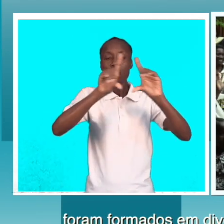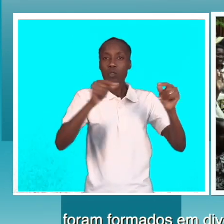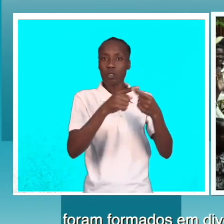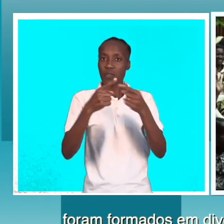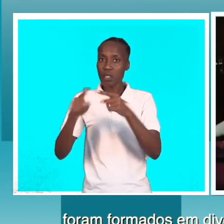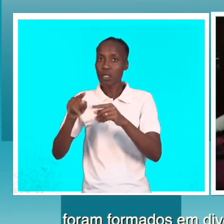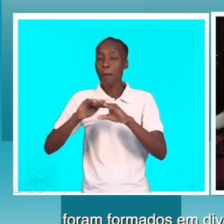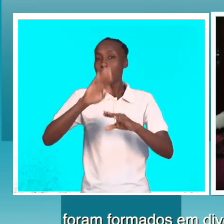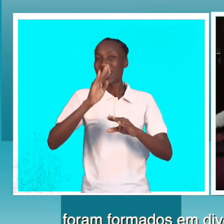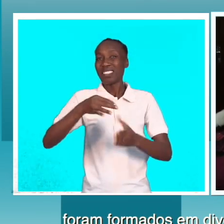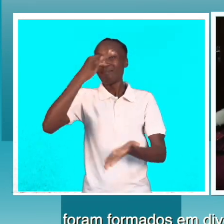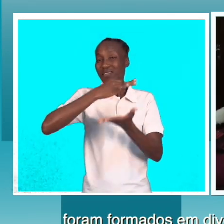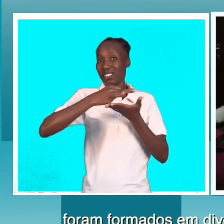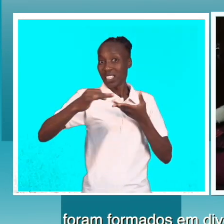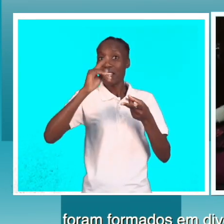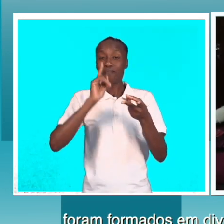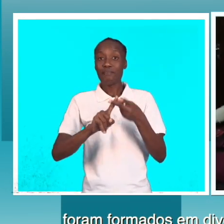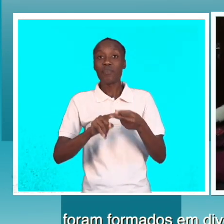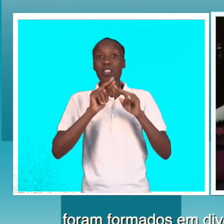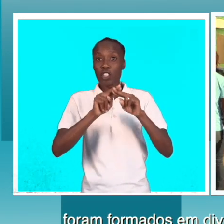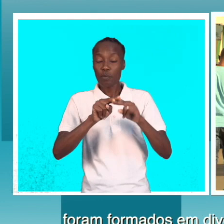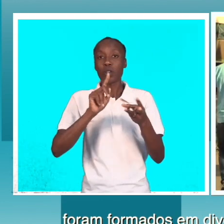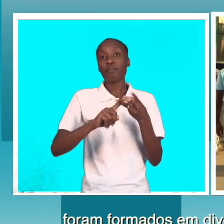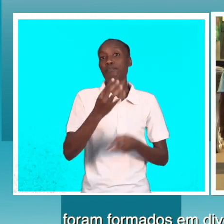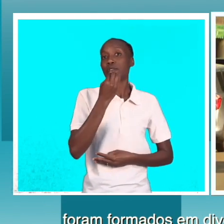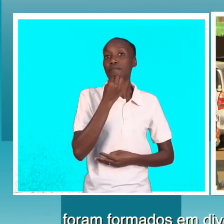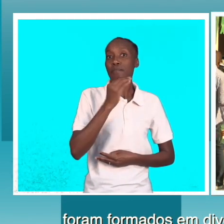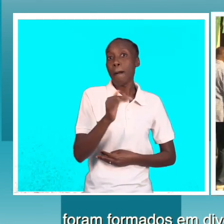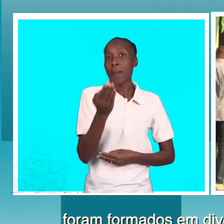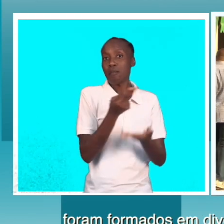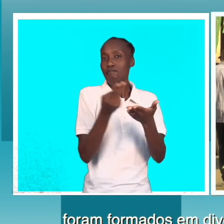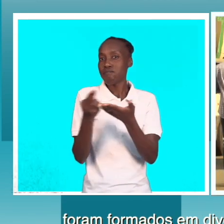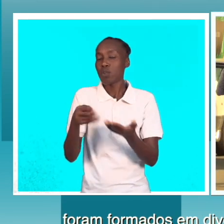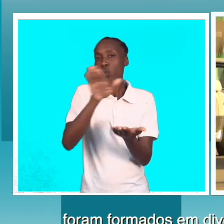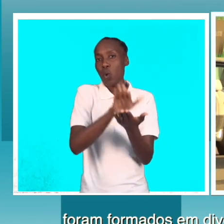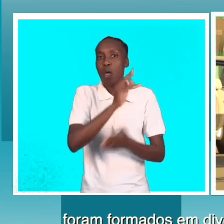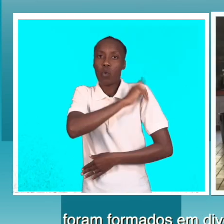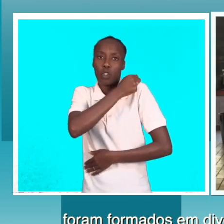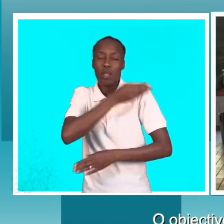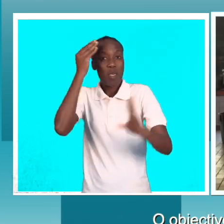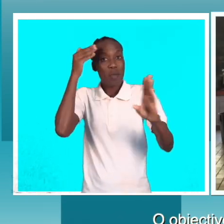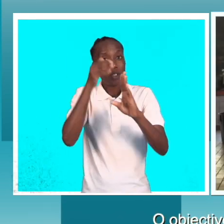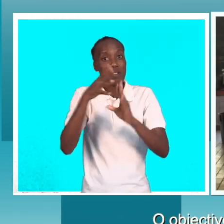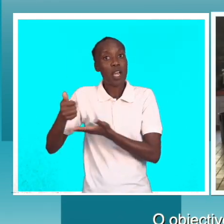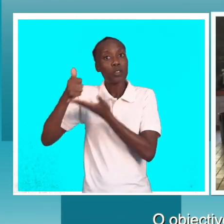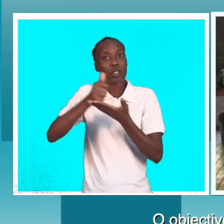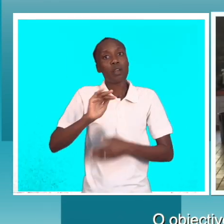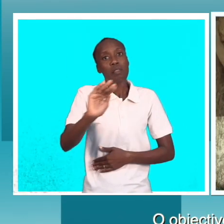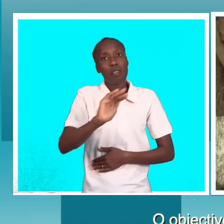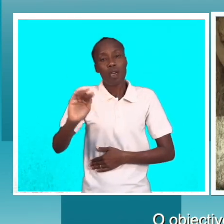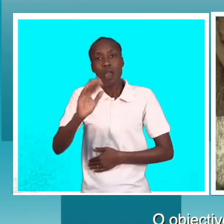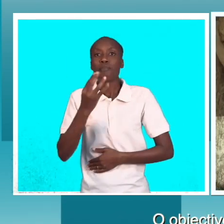vários assuntos com destaque para higiene, humanização, transporte de alimentos para as enfermarias. O objetivo é